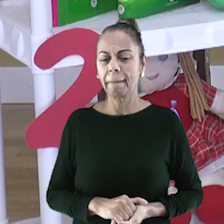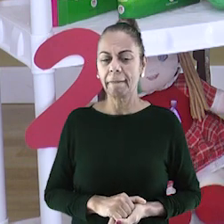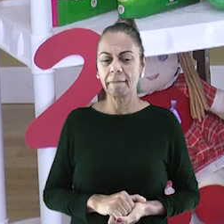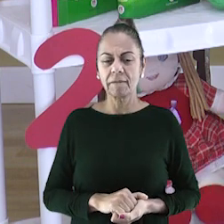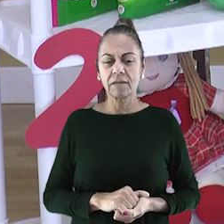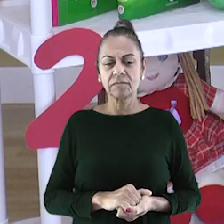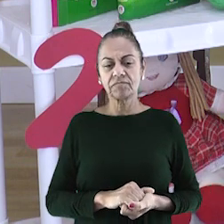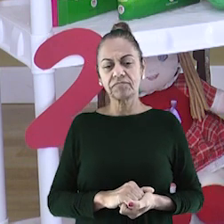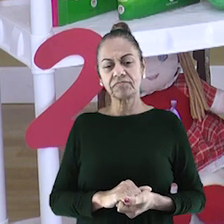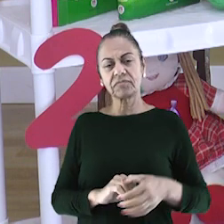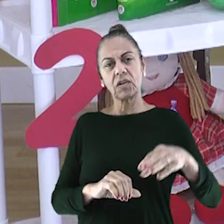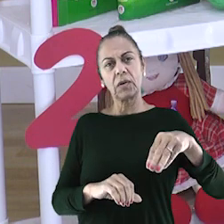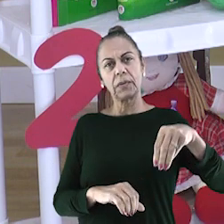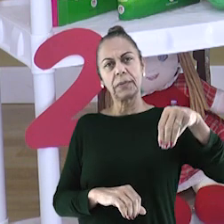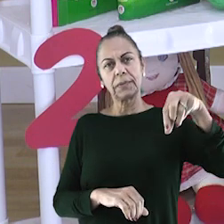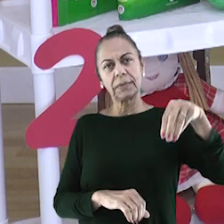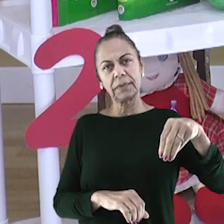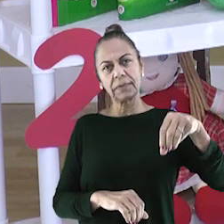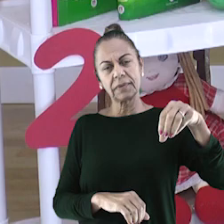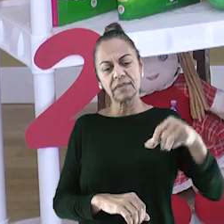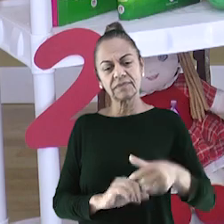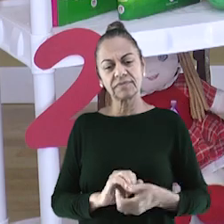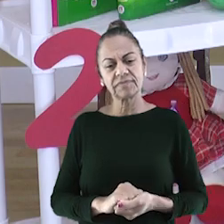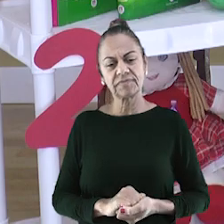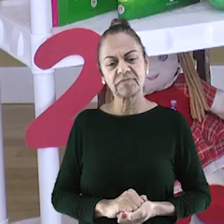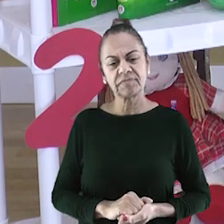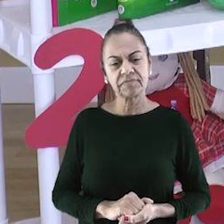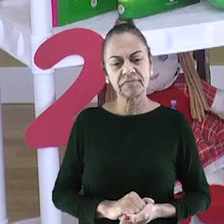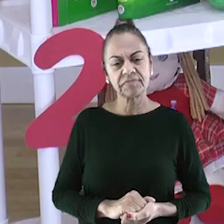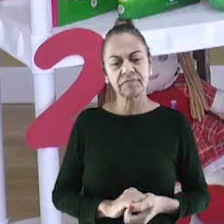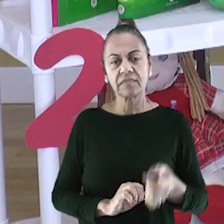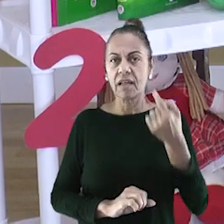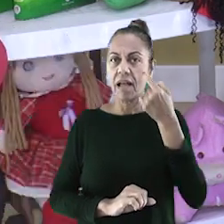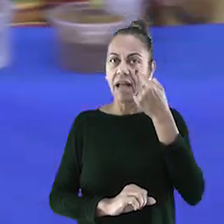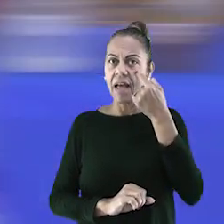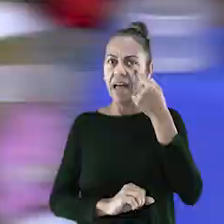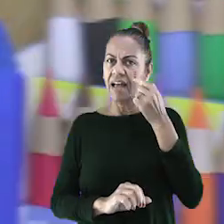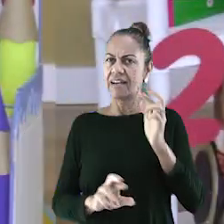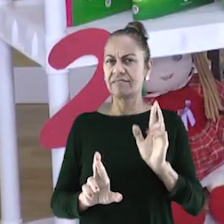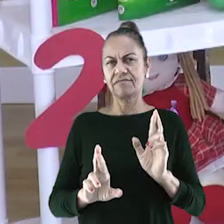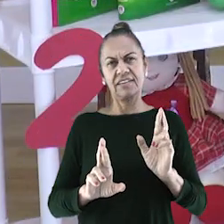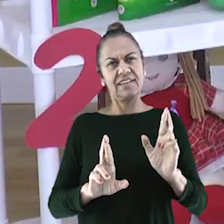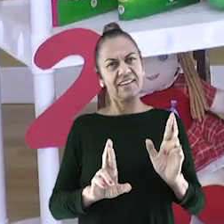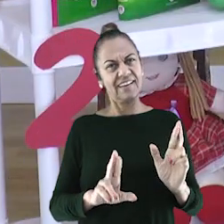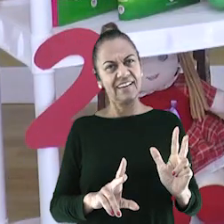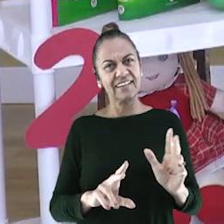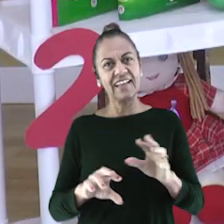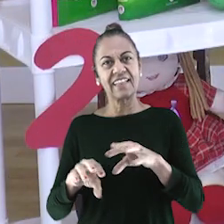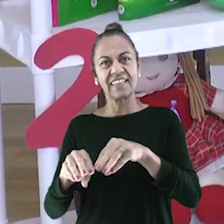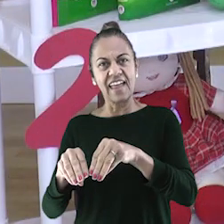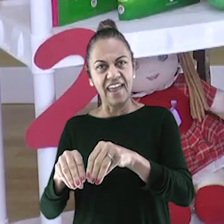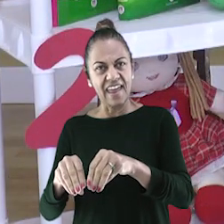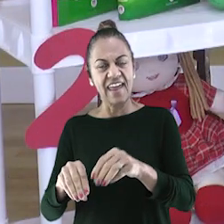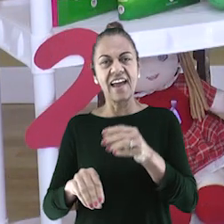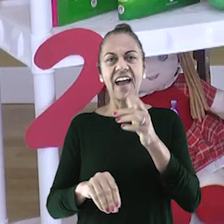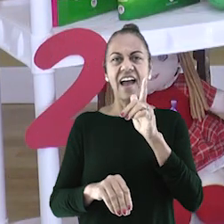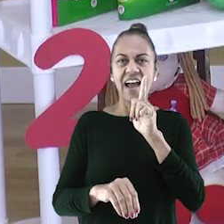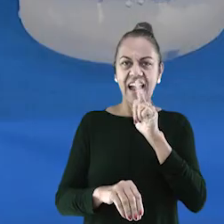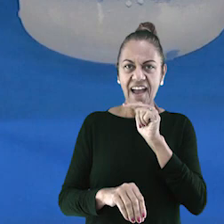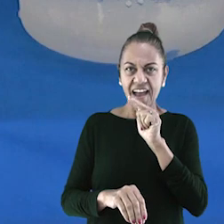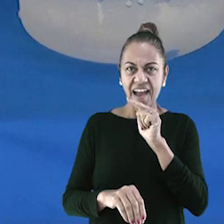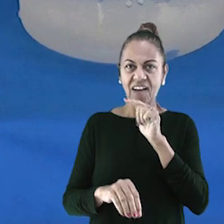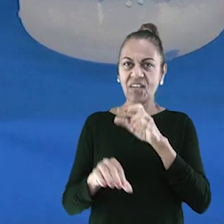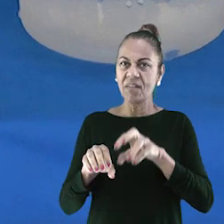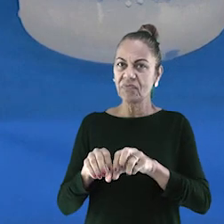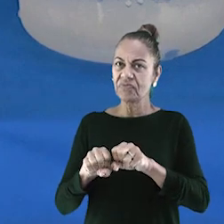terra, vamos ver sobre a areia? Vamos então pegar a areia. Esta aqui é a areia.